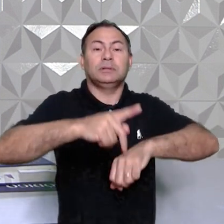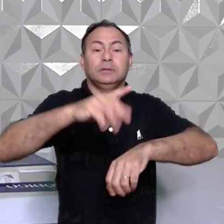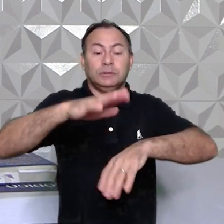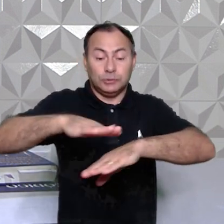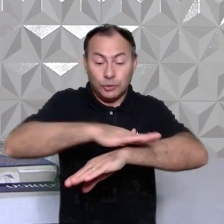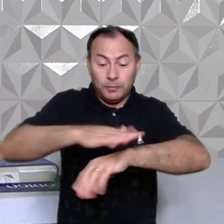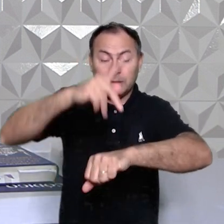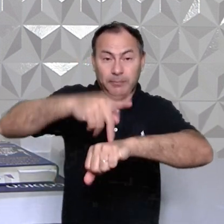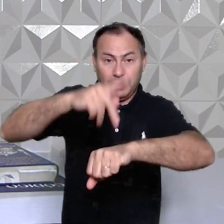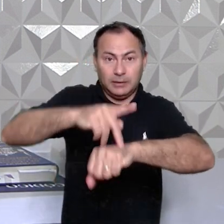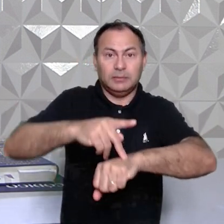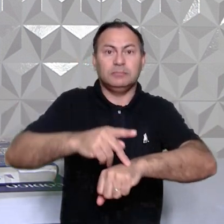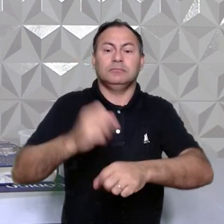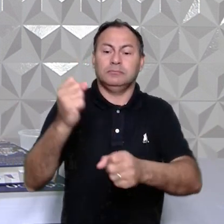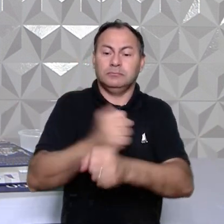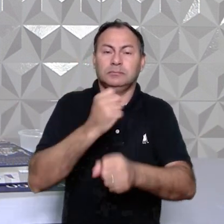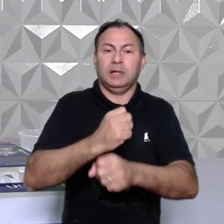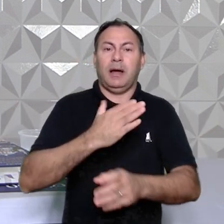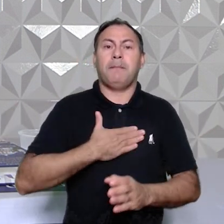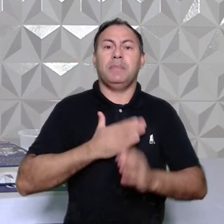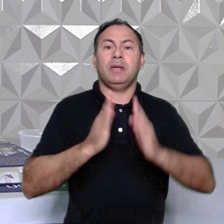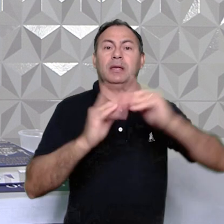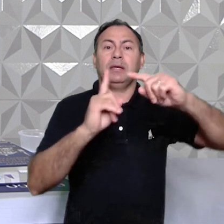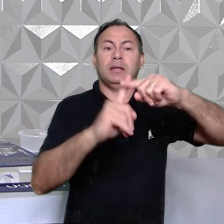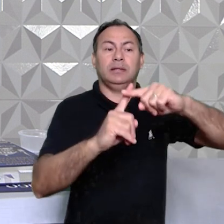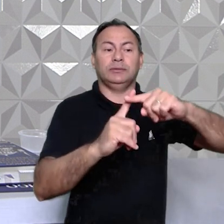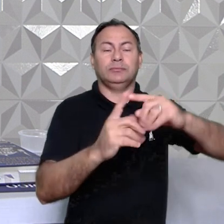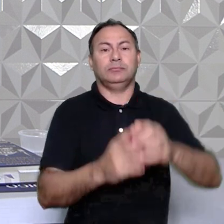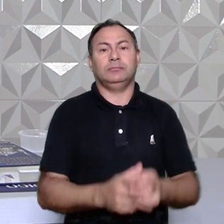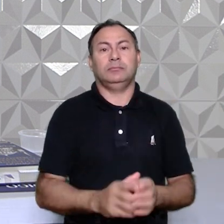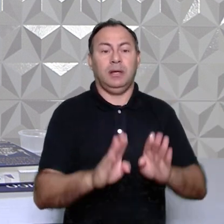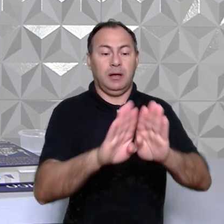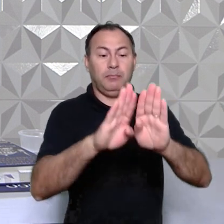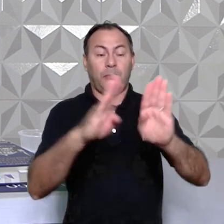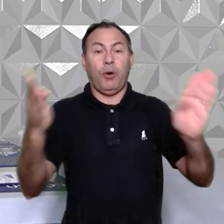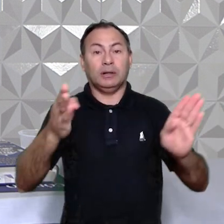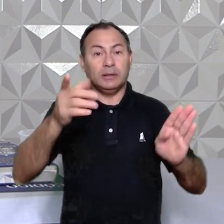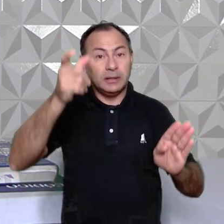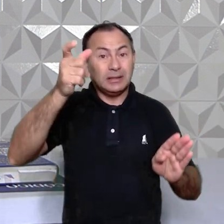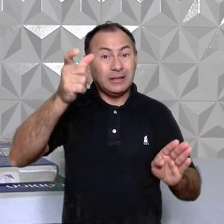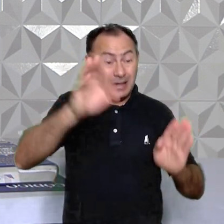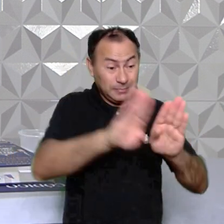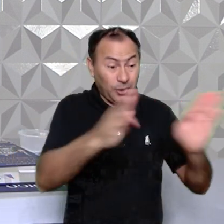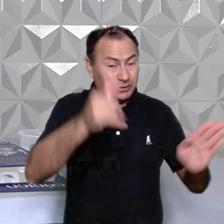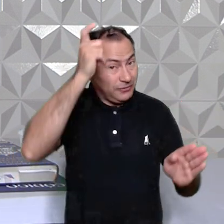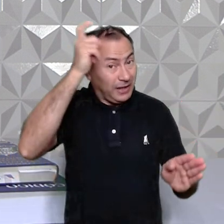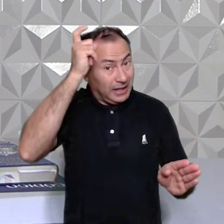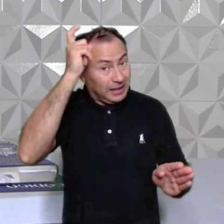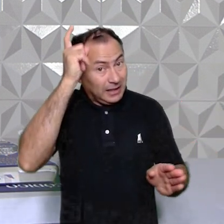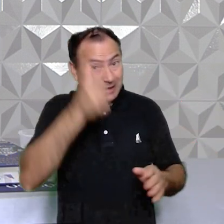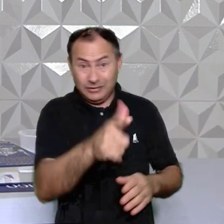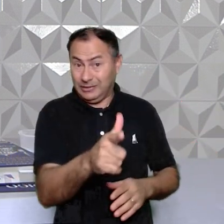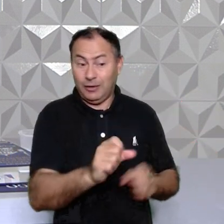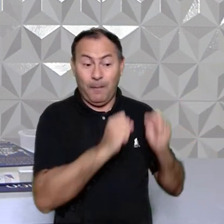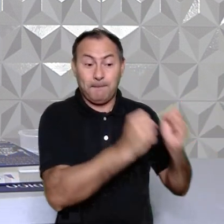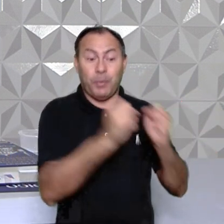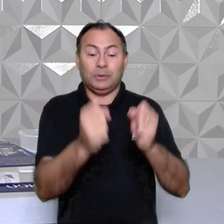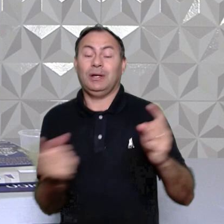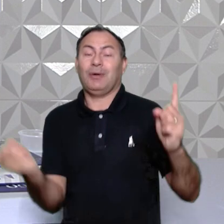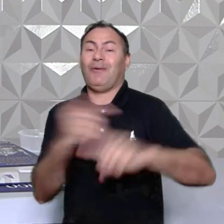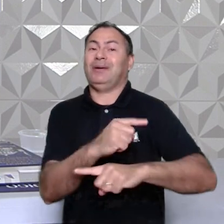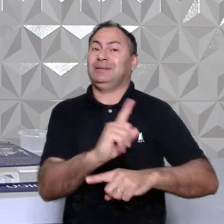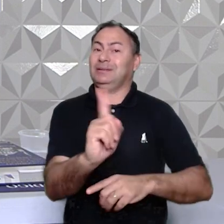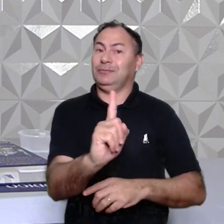sobre esta pedra edificarei a minha igreja. As portas do inferno não prevalecerão contra